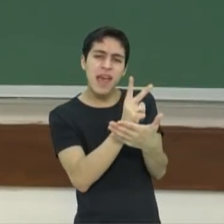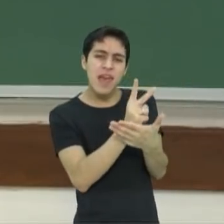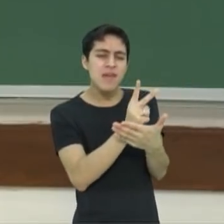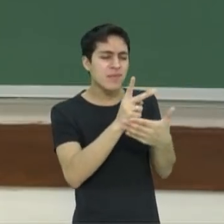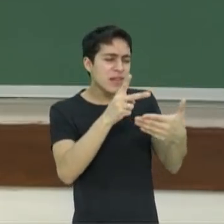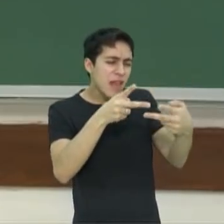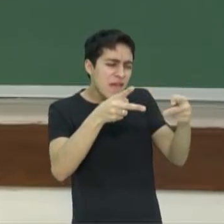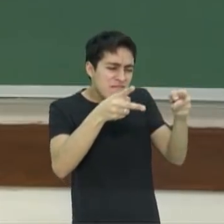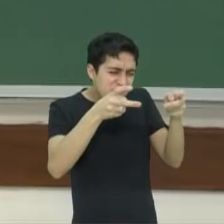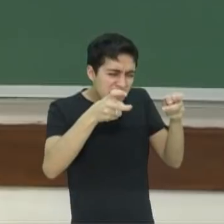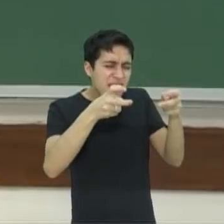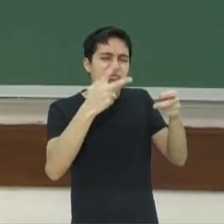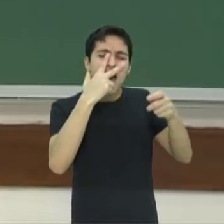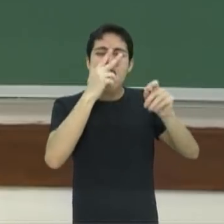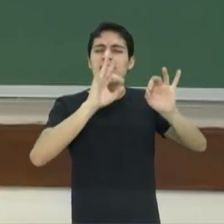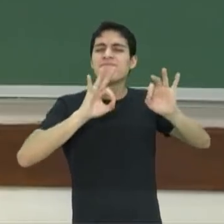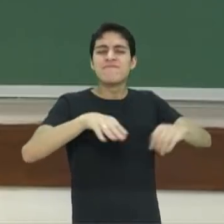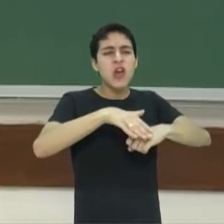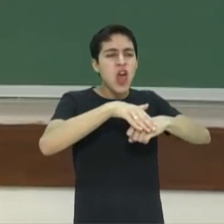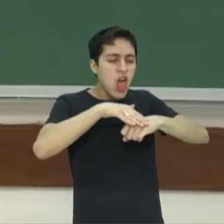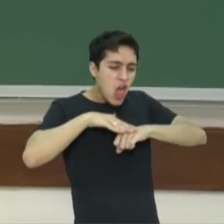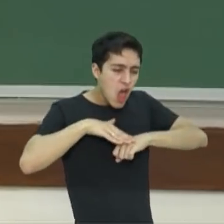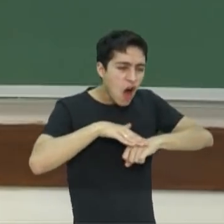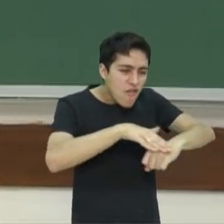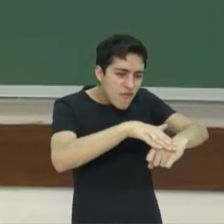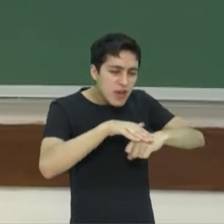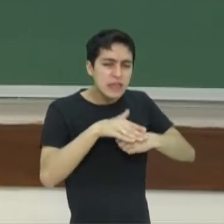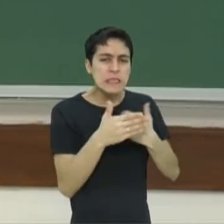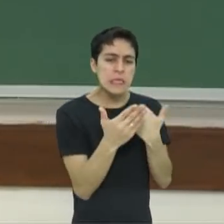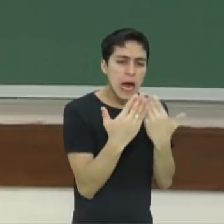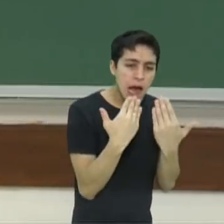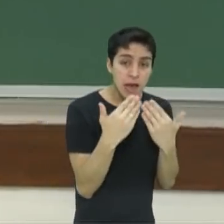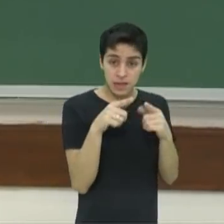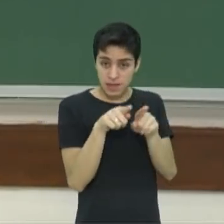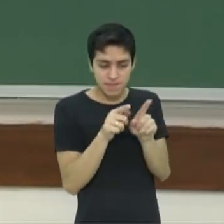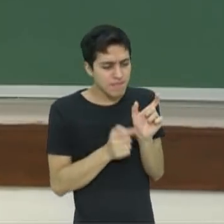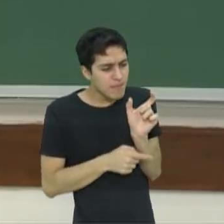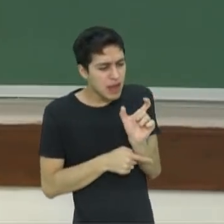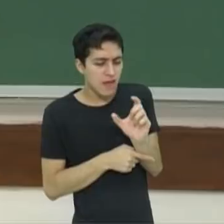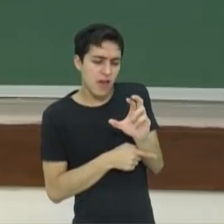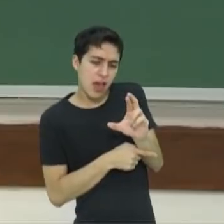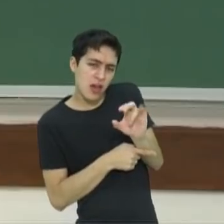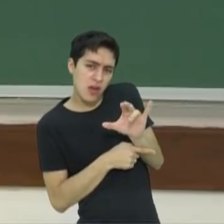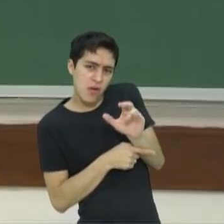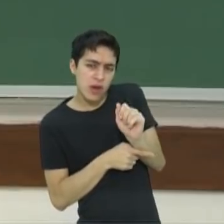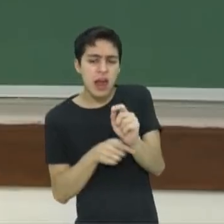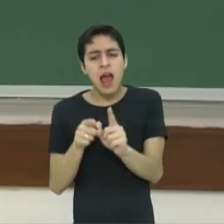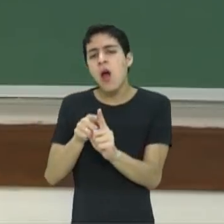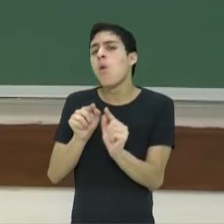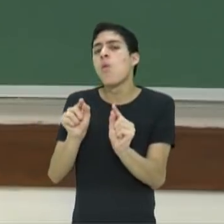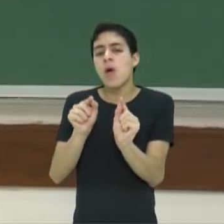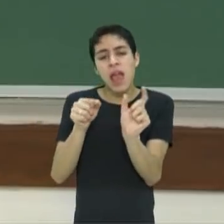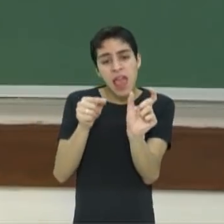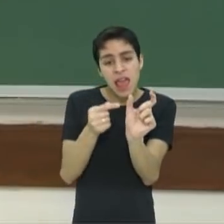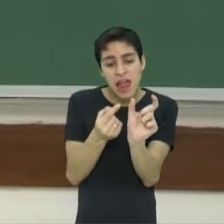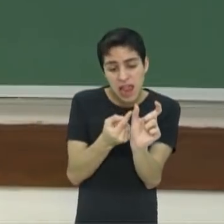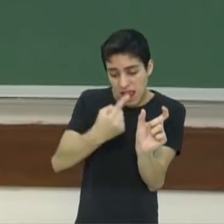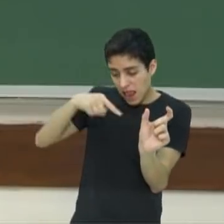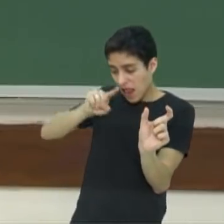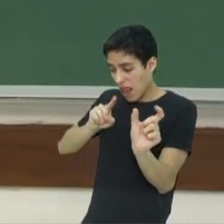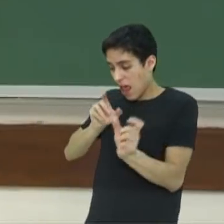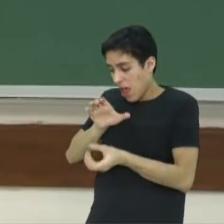tom de conversa com o leitor. Além disso, a palavra crônica vem do grego, de origem